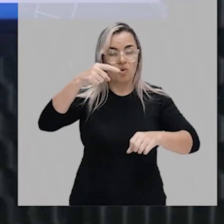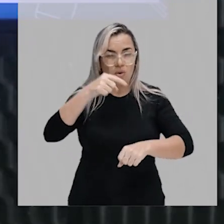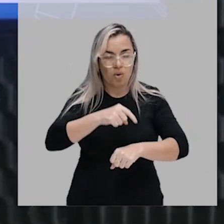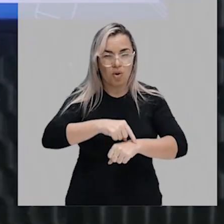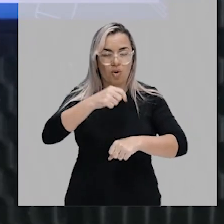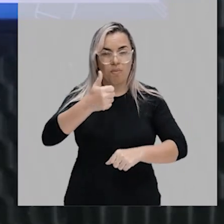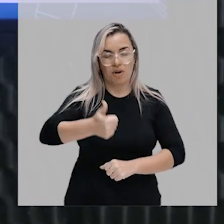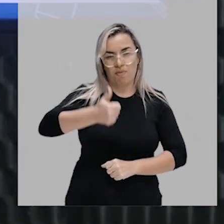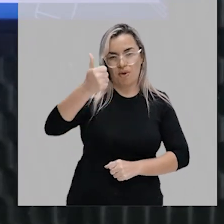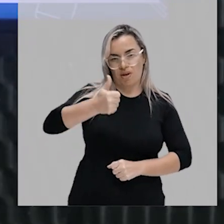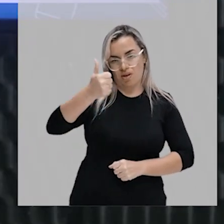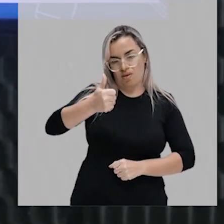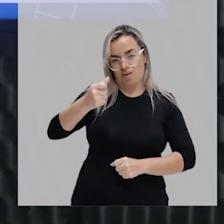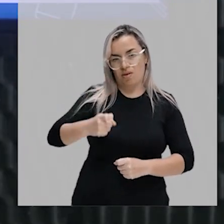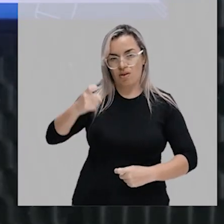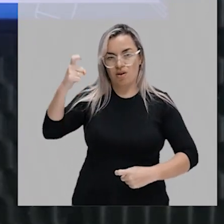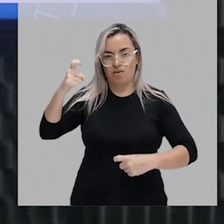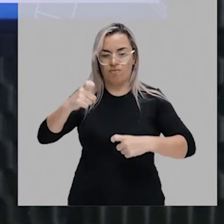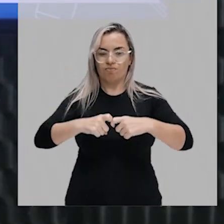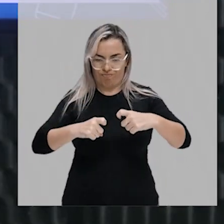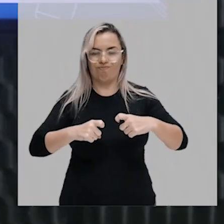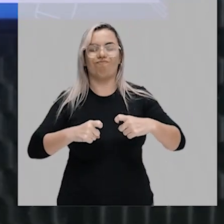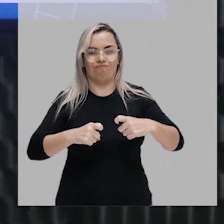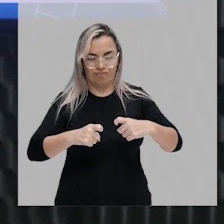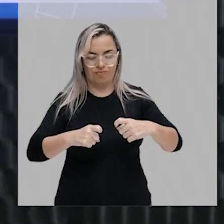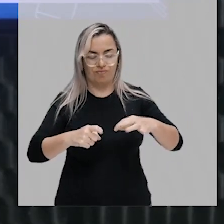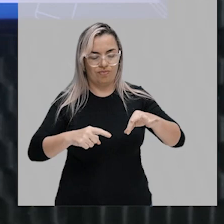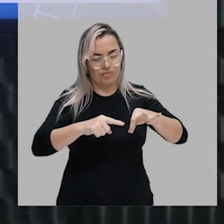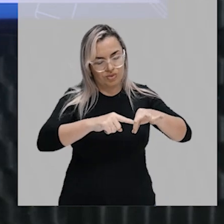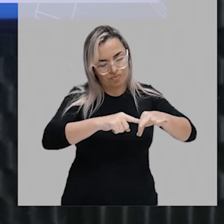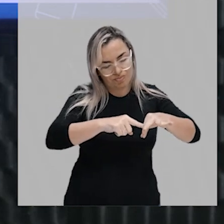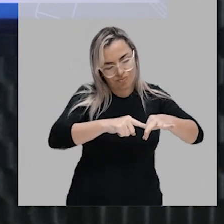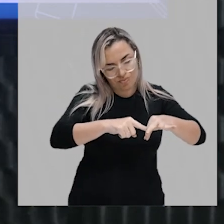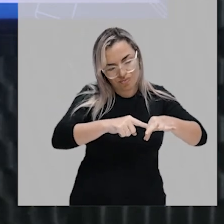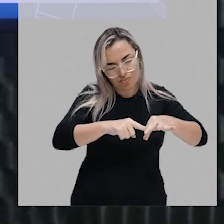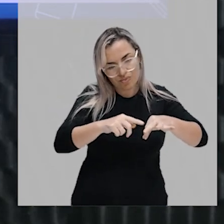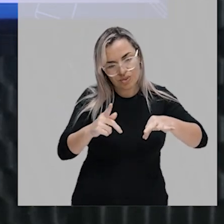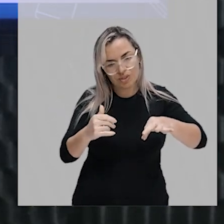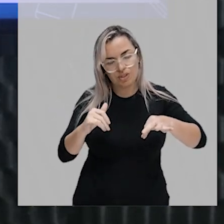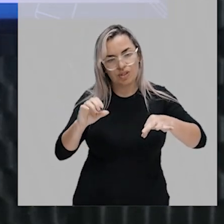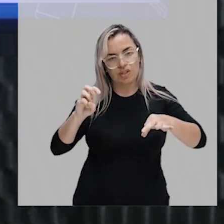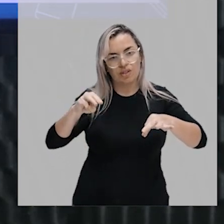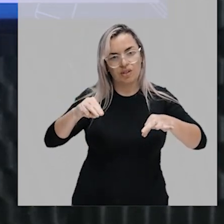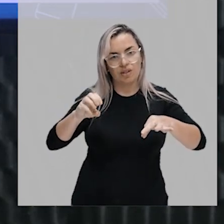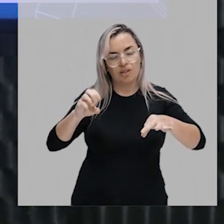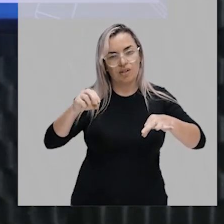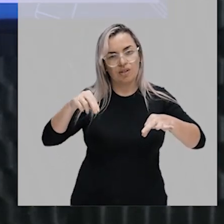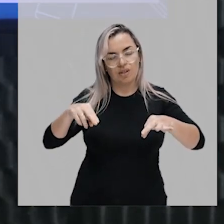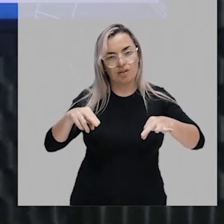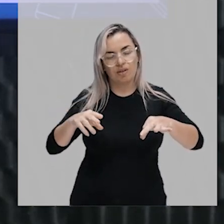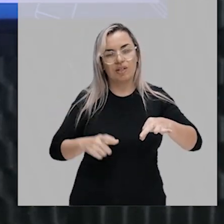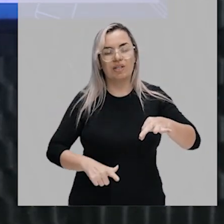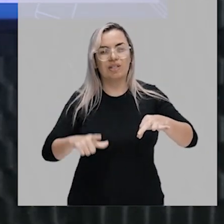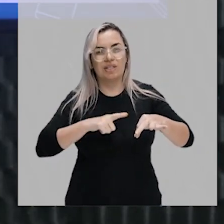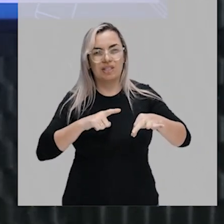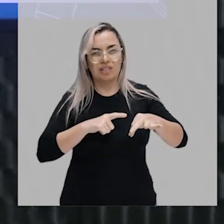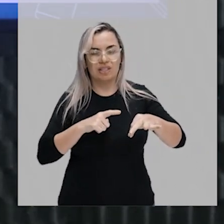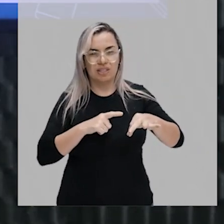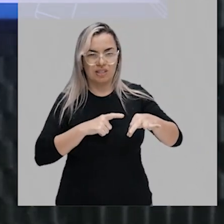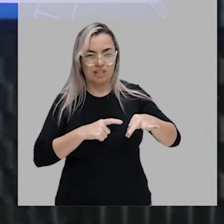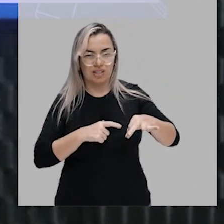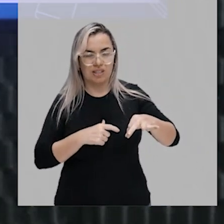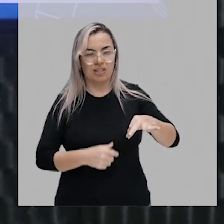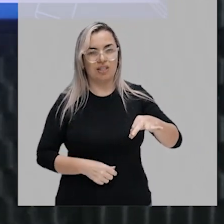ocorre o rompimento do ímen, como o ímen ele é muito irrigado sanguineamente, vai ter sangramento.